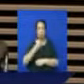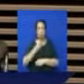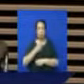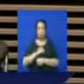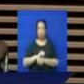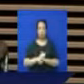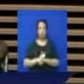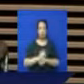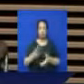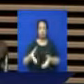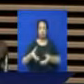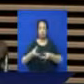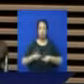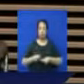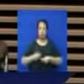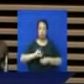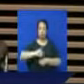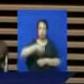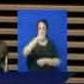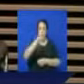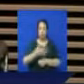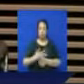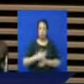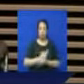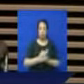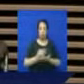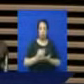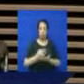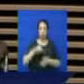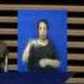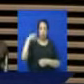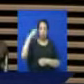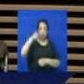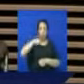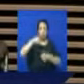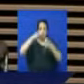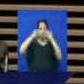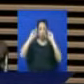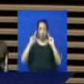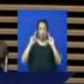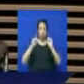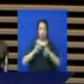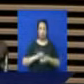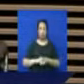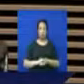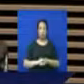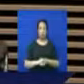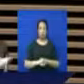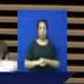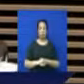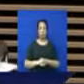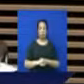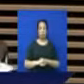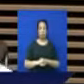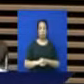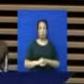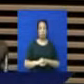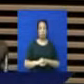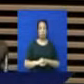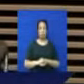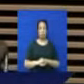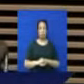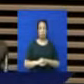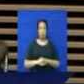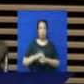Acuso o recebimento da justificativa de ausência da vereadora Laura Thaís Machado Fagundes Laurinha, e também